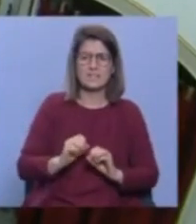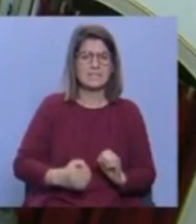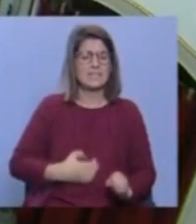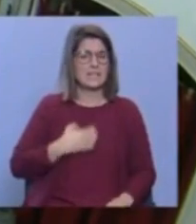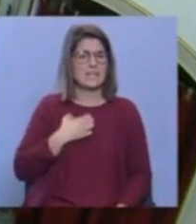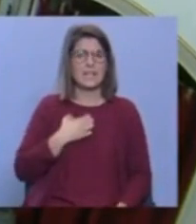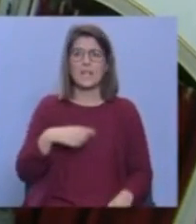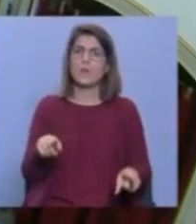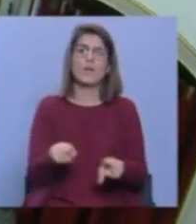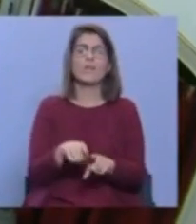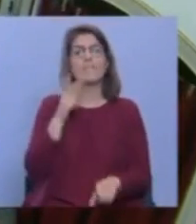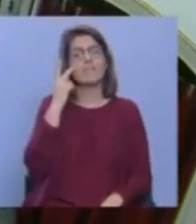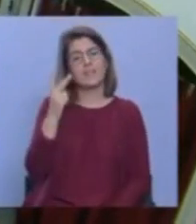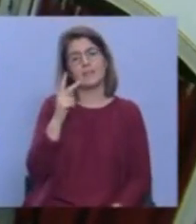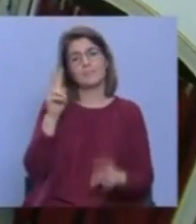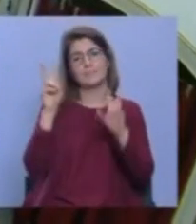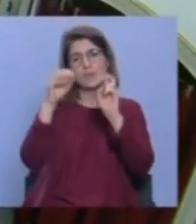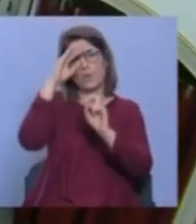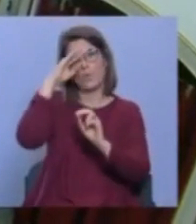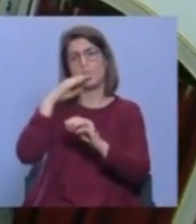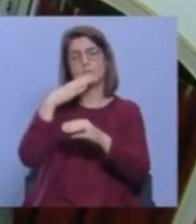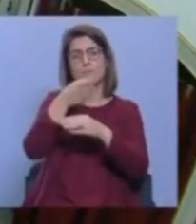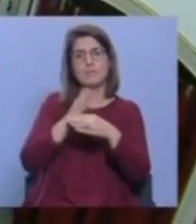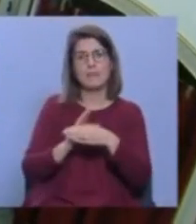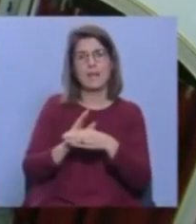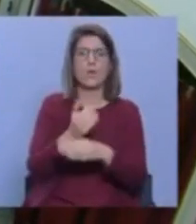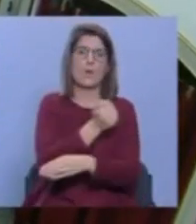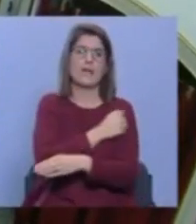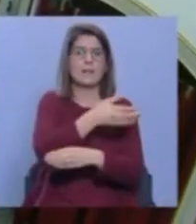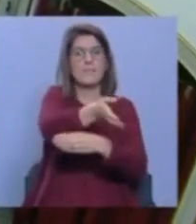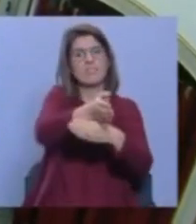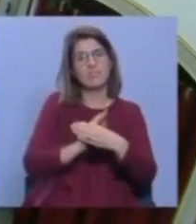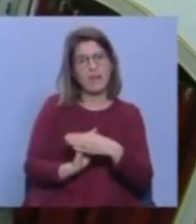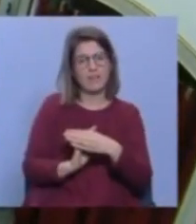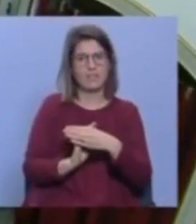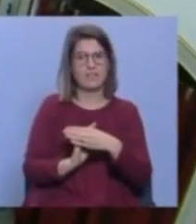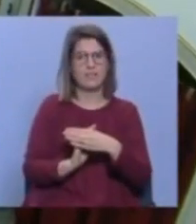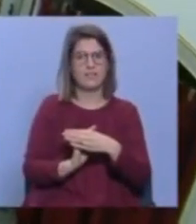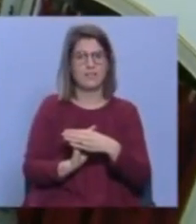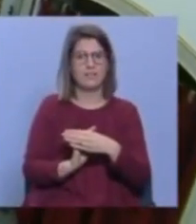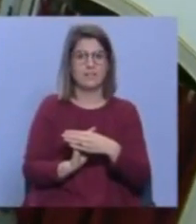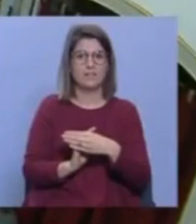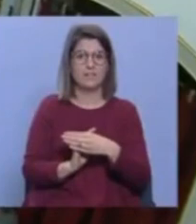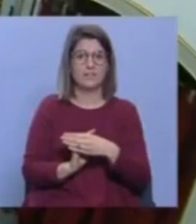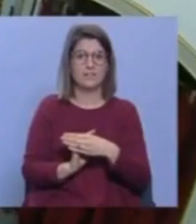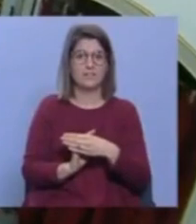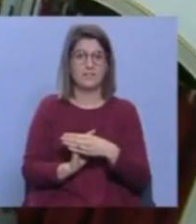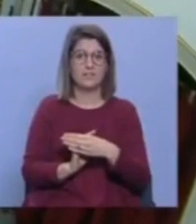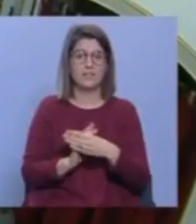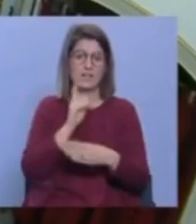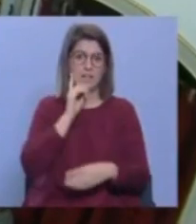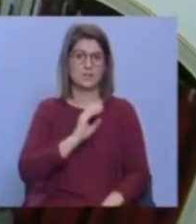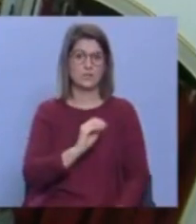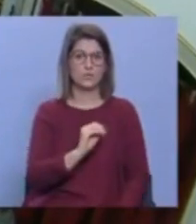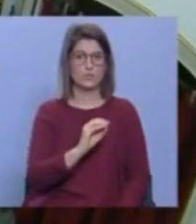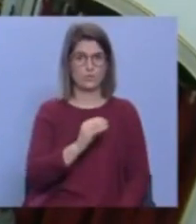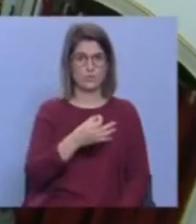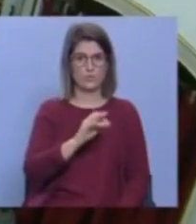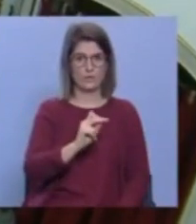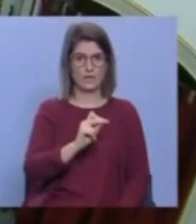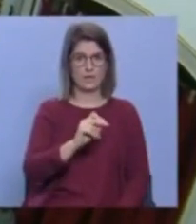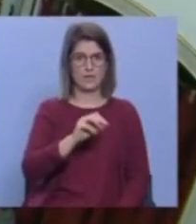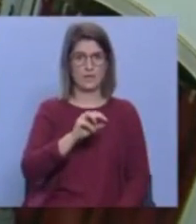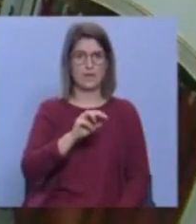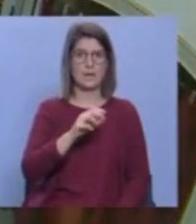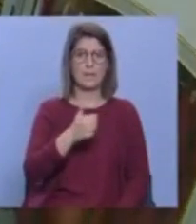é habitar em meio quarto ou em meia habitação, como dizia a nossa grande Sofia de Melo Brainer. Ou